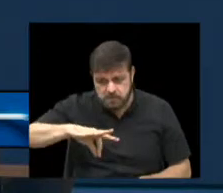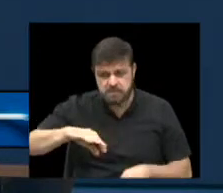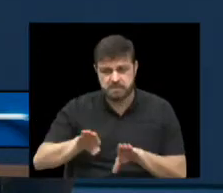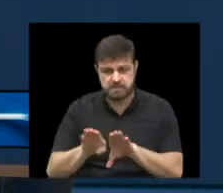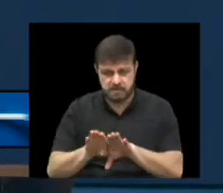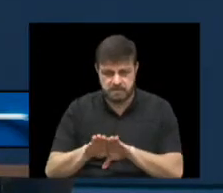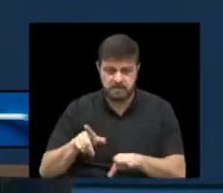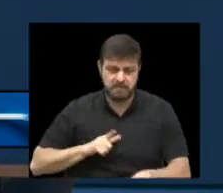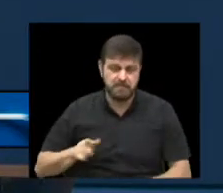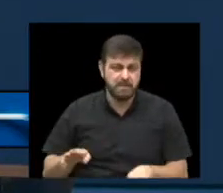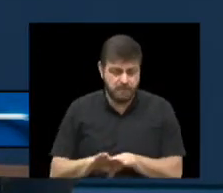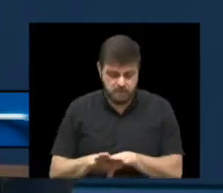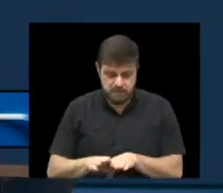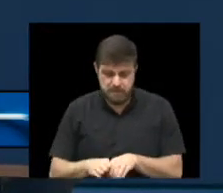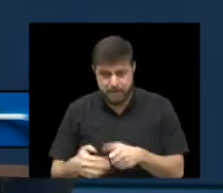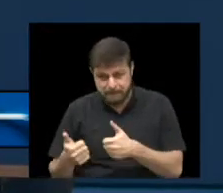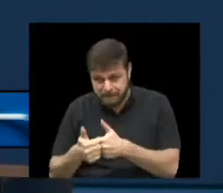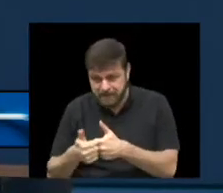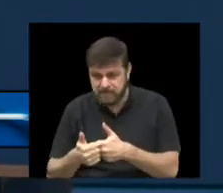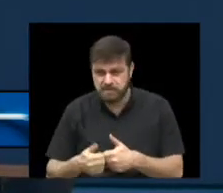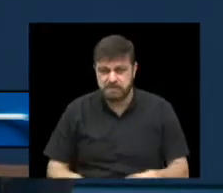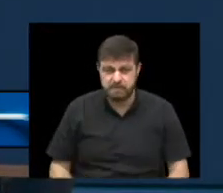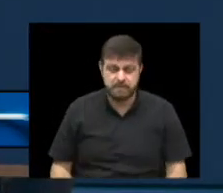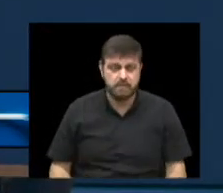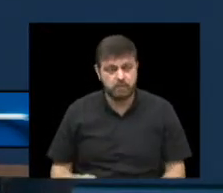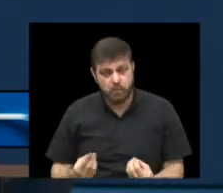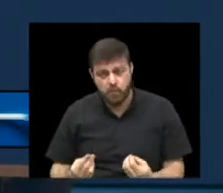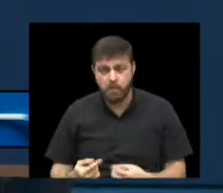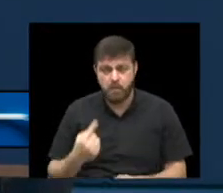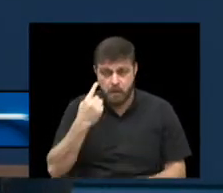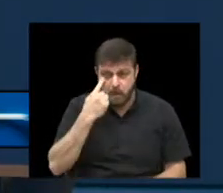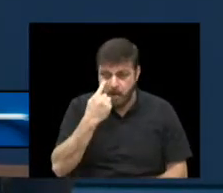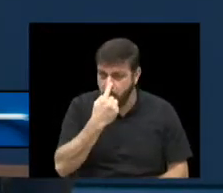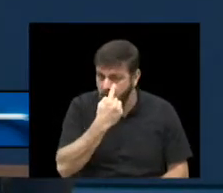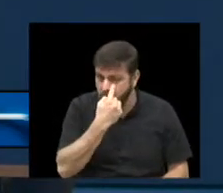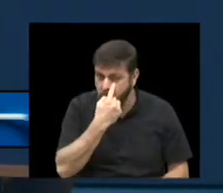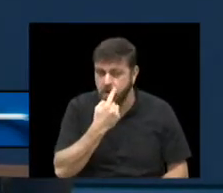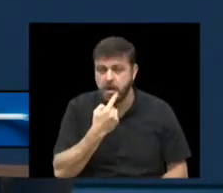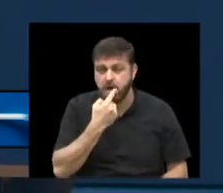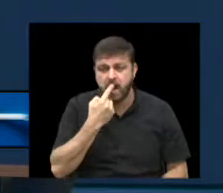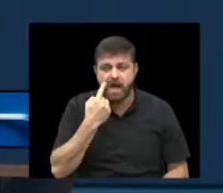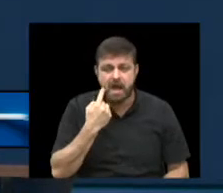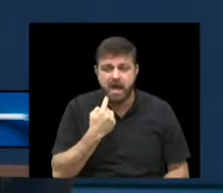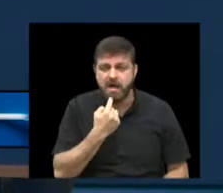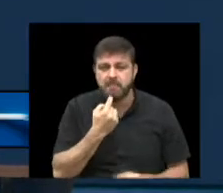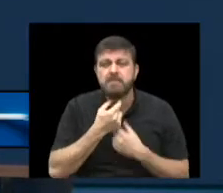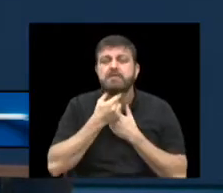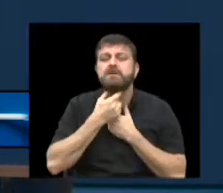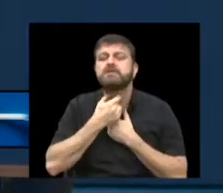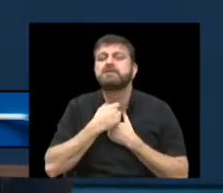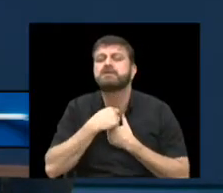ou extragenitais, tais como o olho, a boca, a laringe, faringe, as